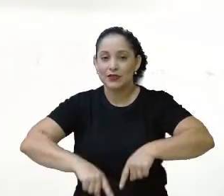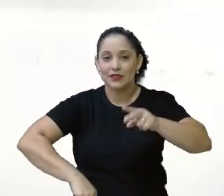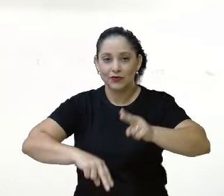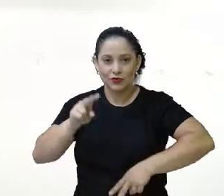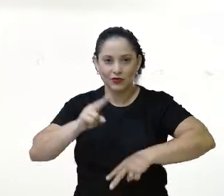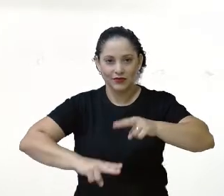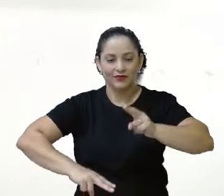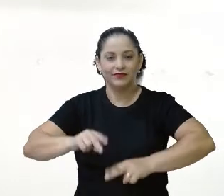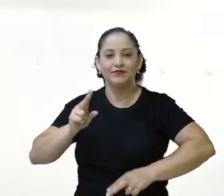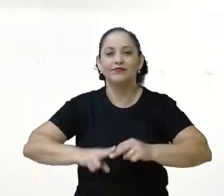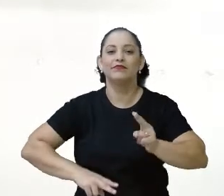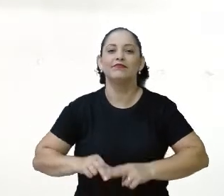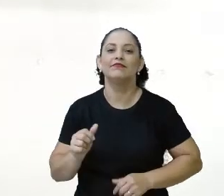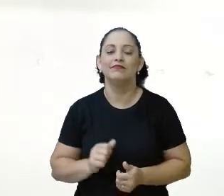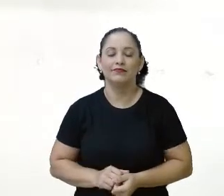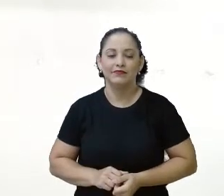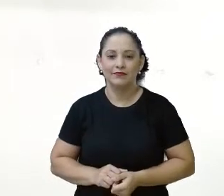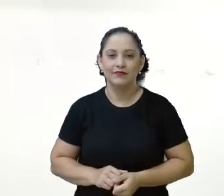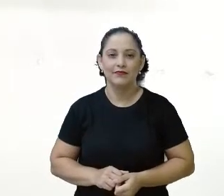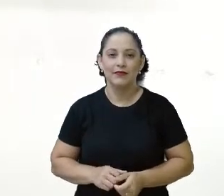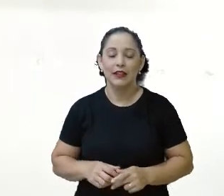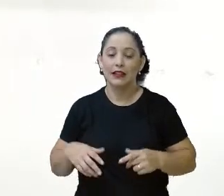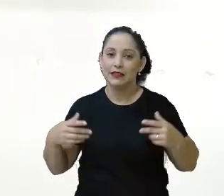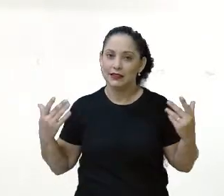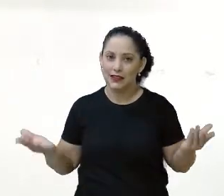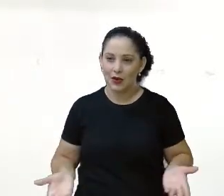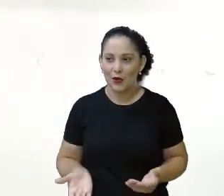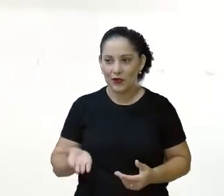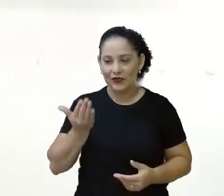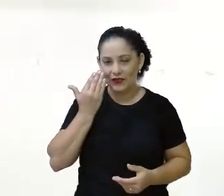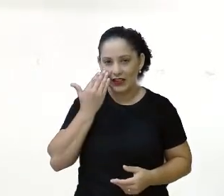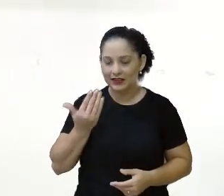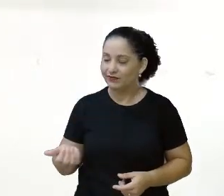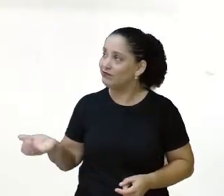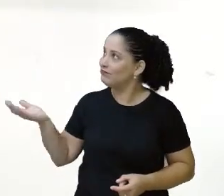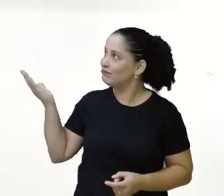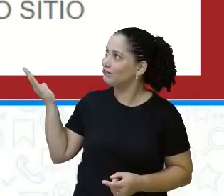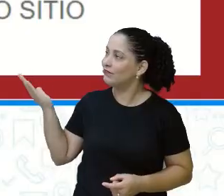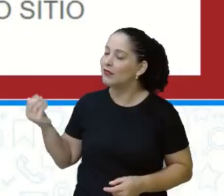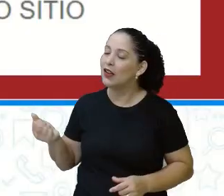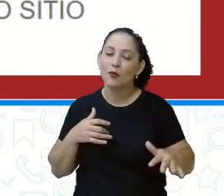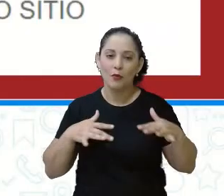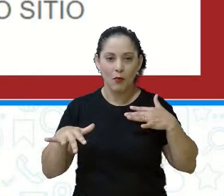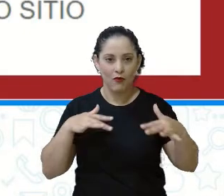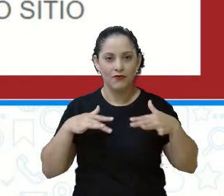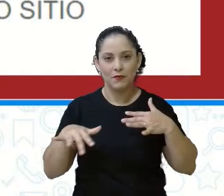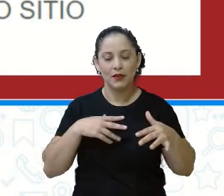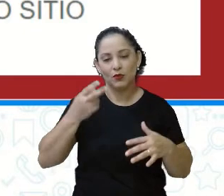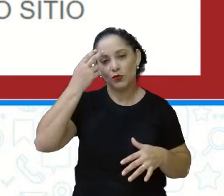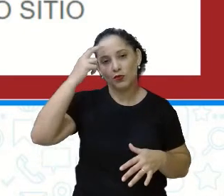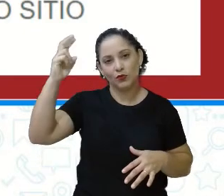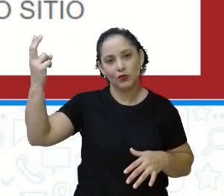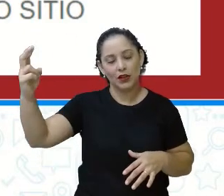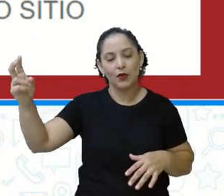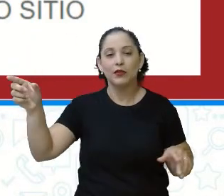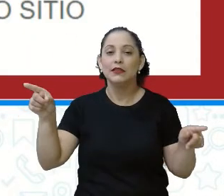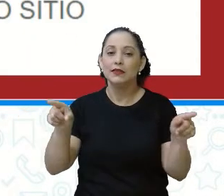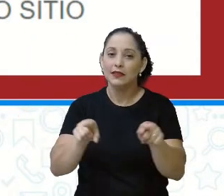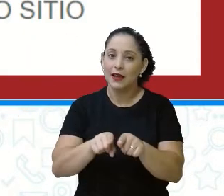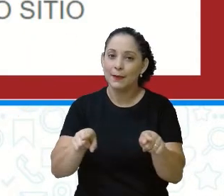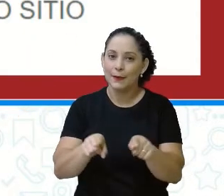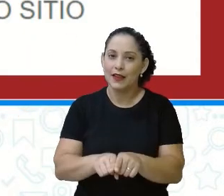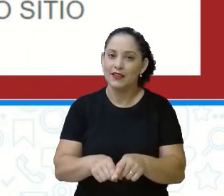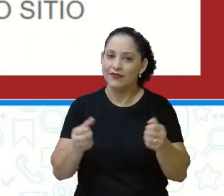típicas desse período, ok? Então, olha aí, é mais uma manifestação cultural e que você também